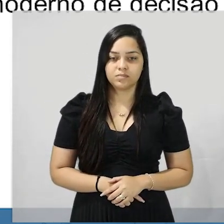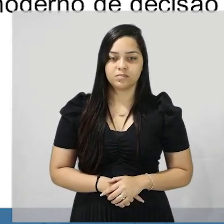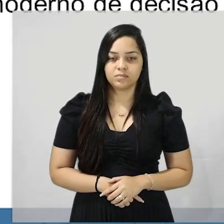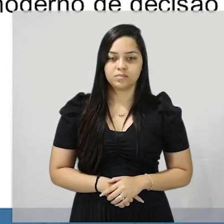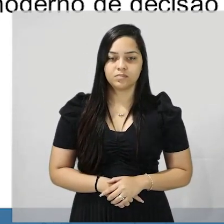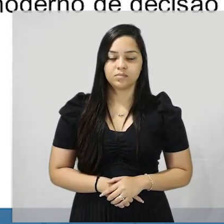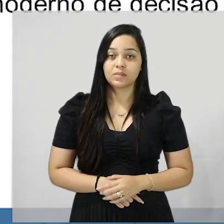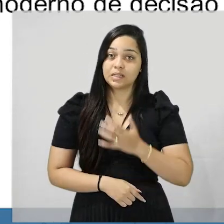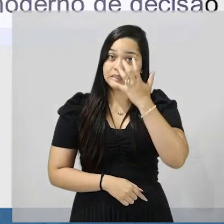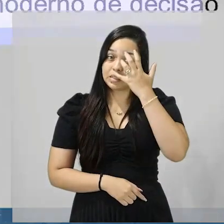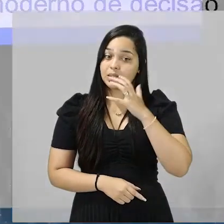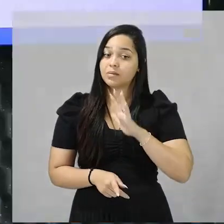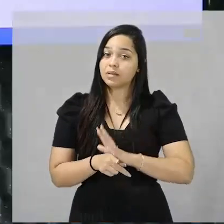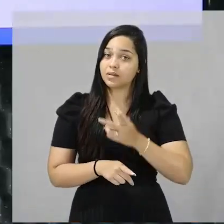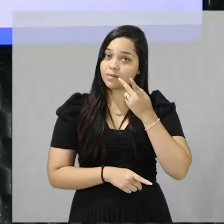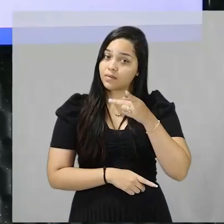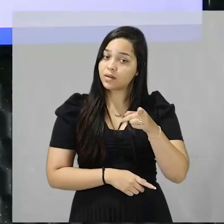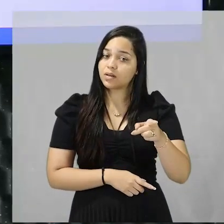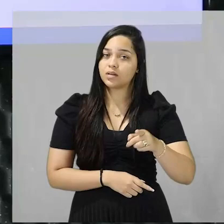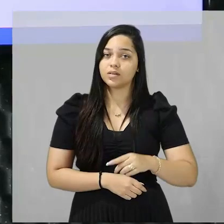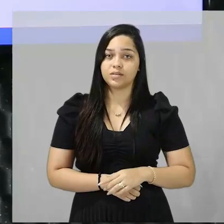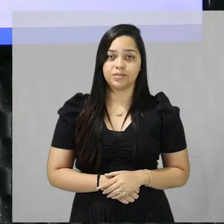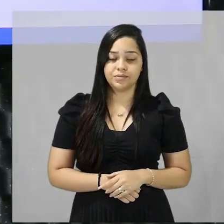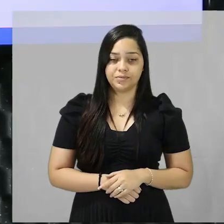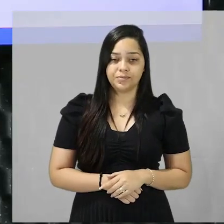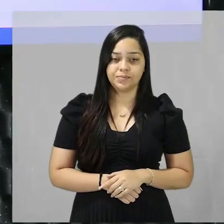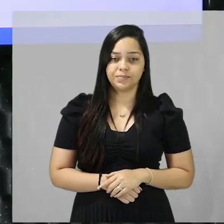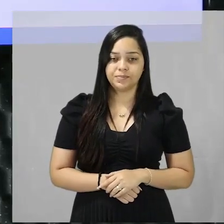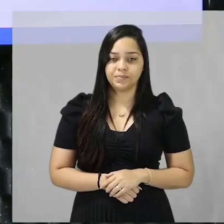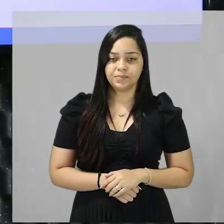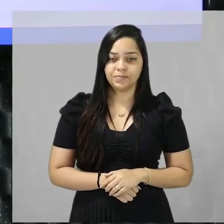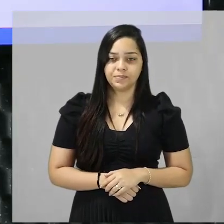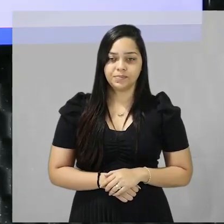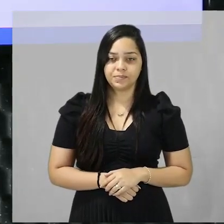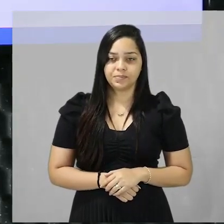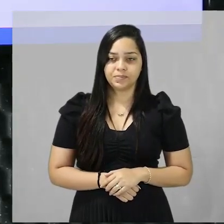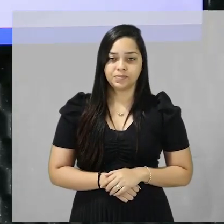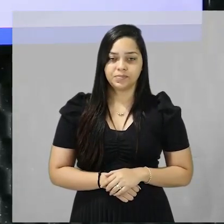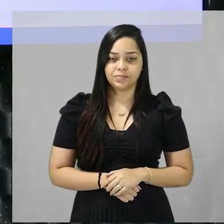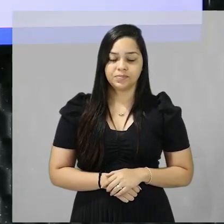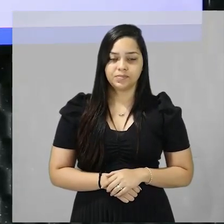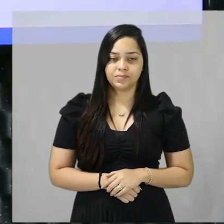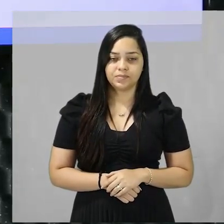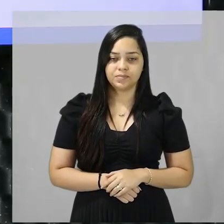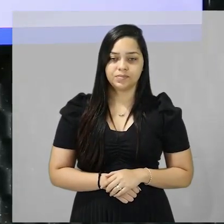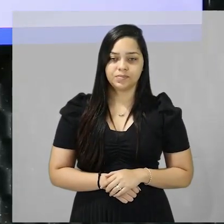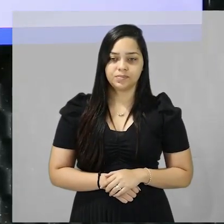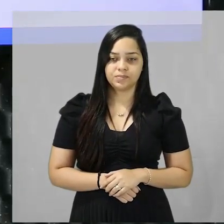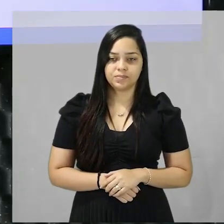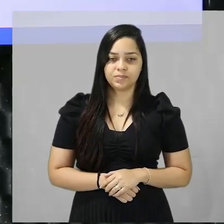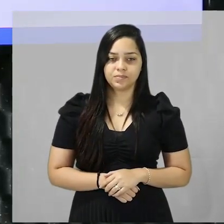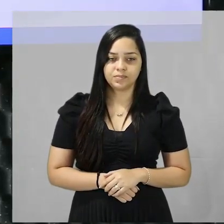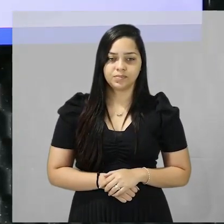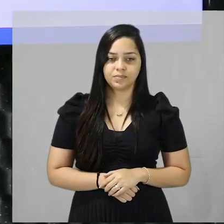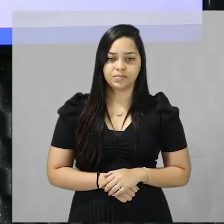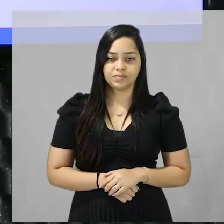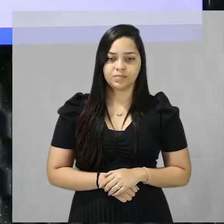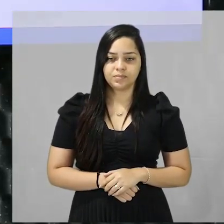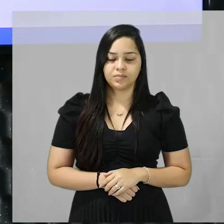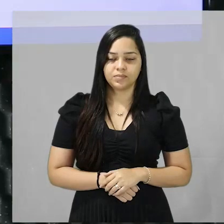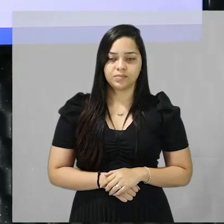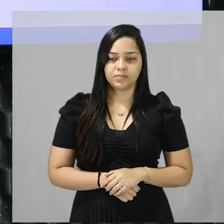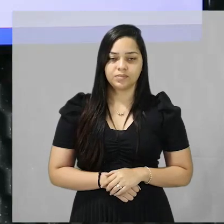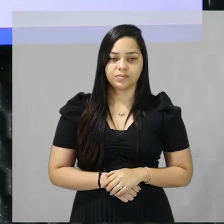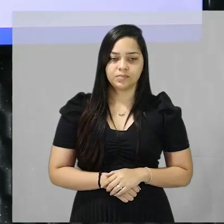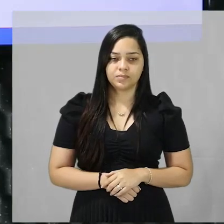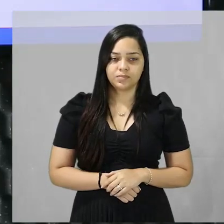a seriedade da coisa aqui. Mas se ele vencer a causa, os representantes do demo são obrigados a registrá-lo. Assim,